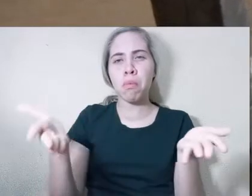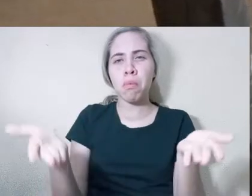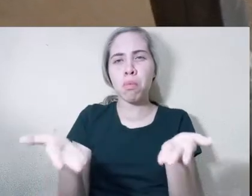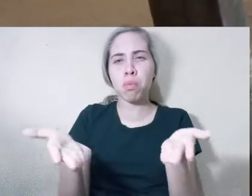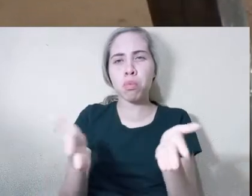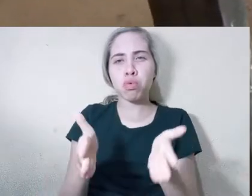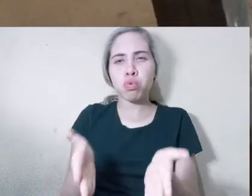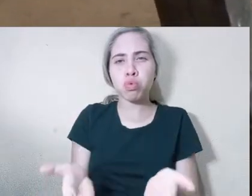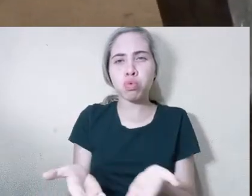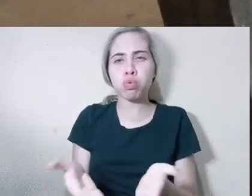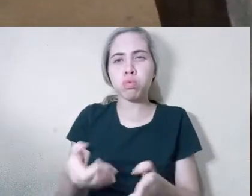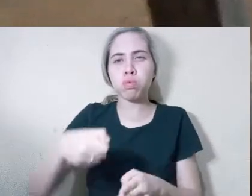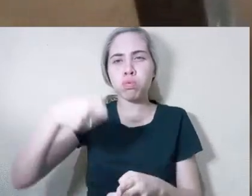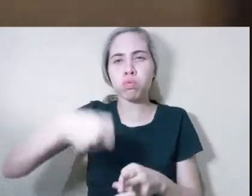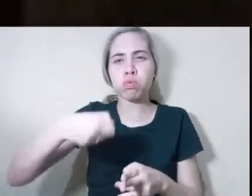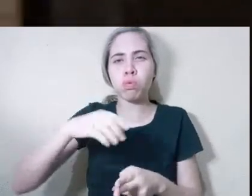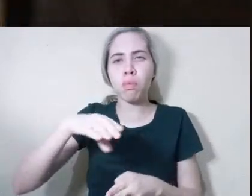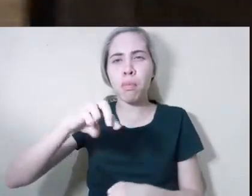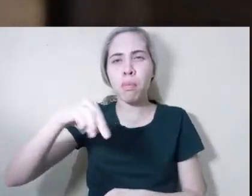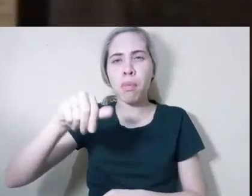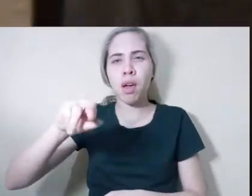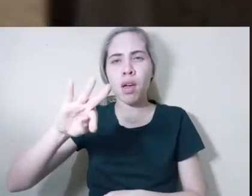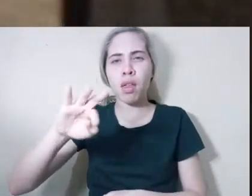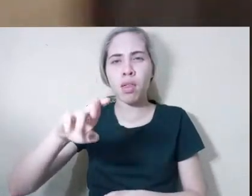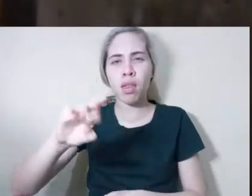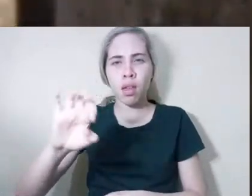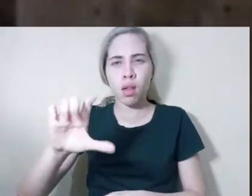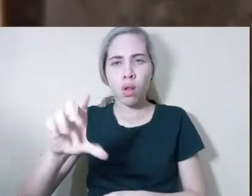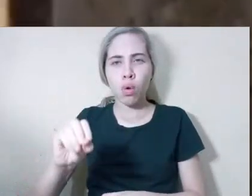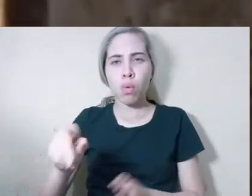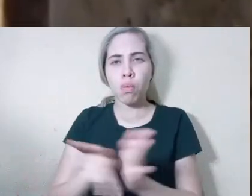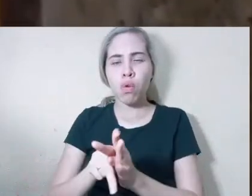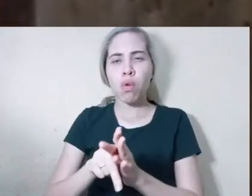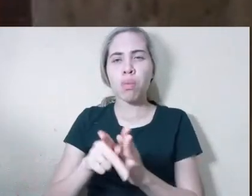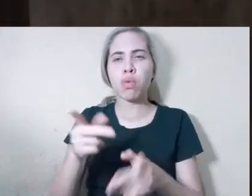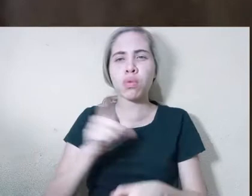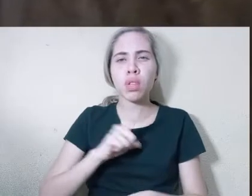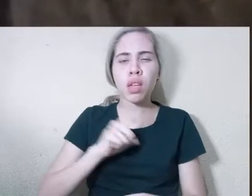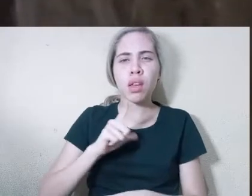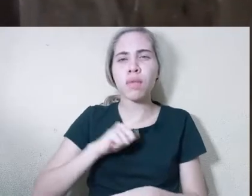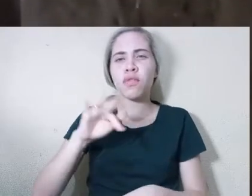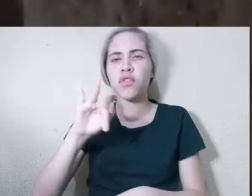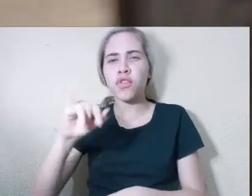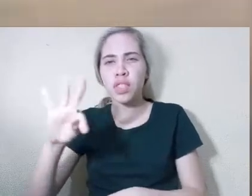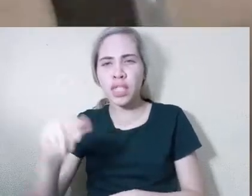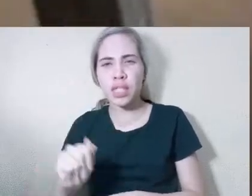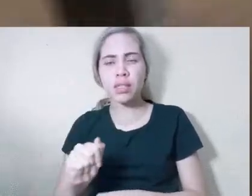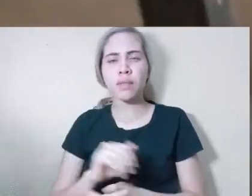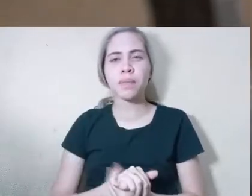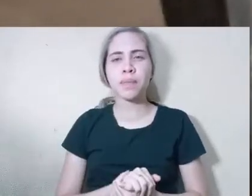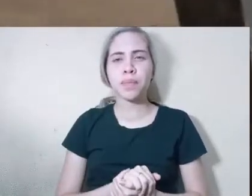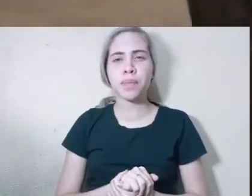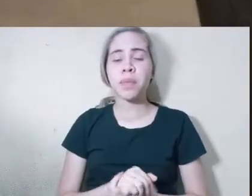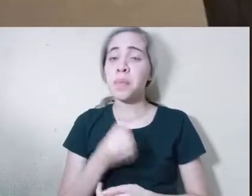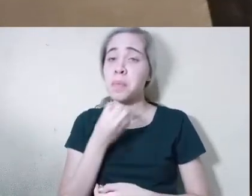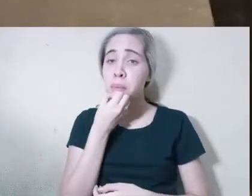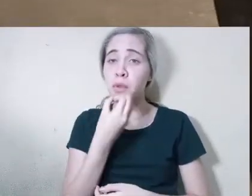bigorna, né? Com os martelos dele ali, o cepo, exatamente, o cepo com as tenazes, uma fita.